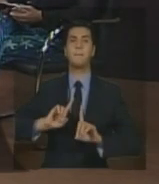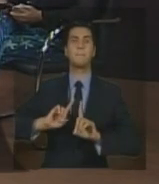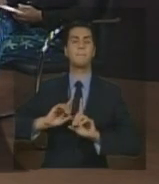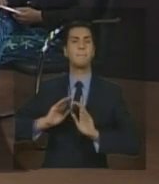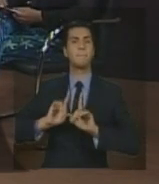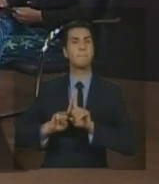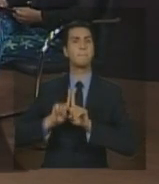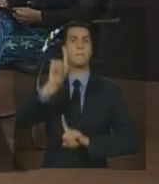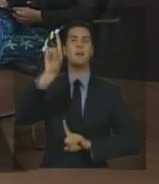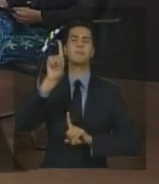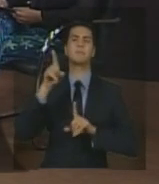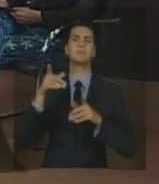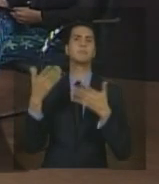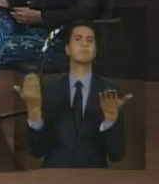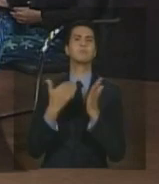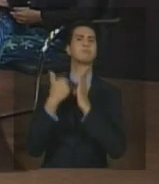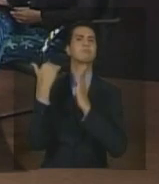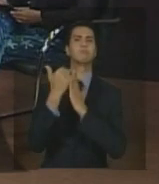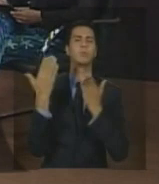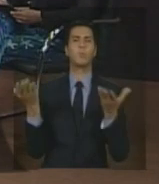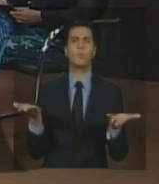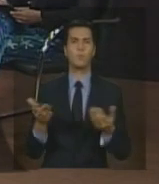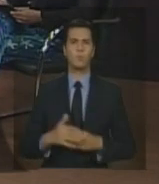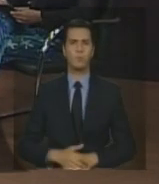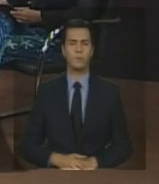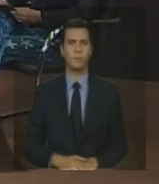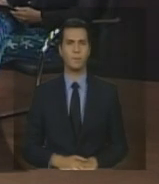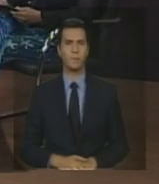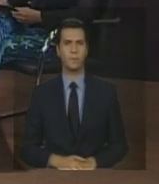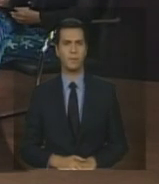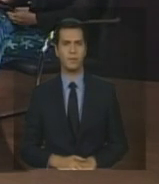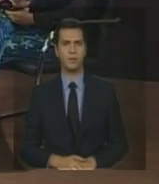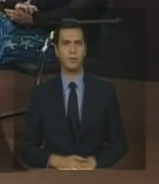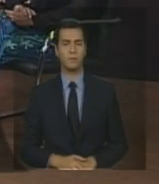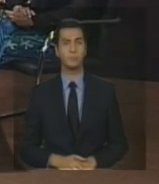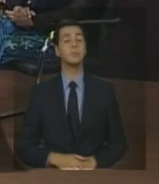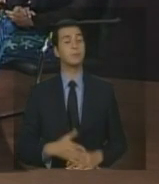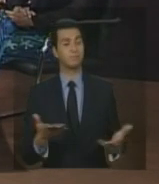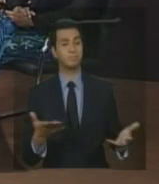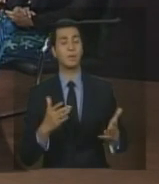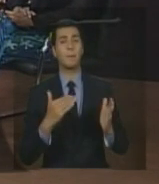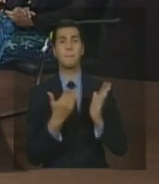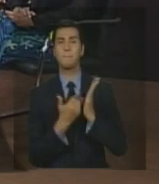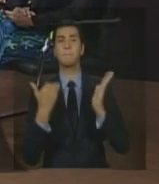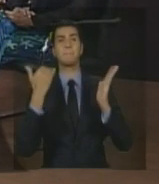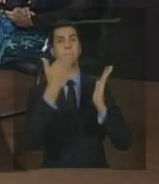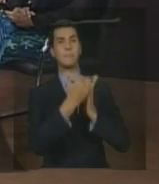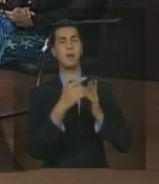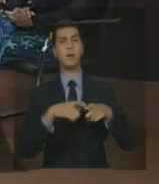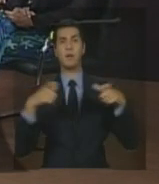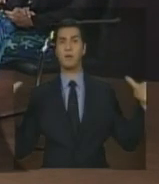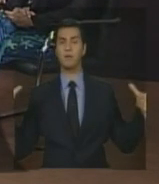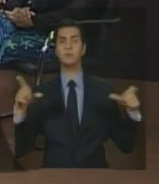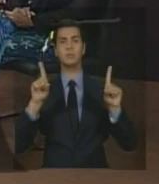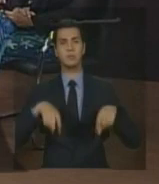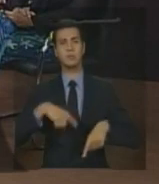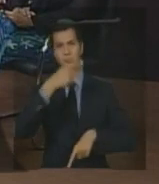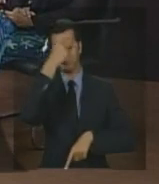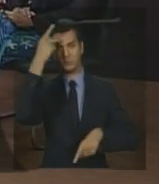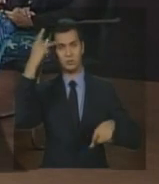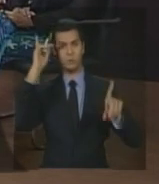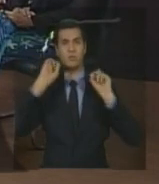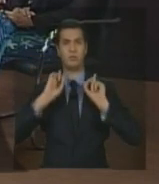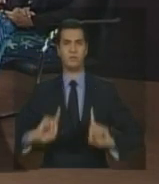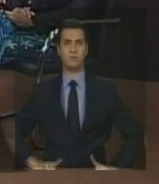maior número? Nós vamos ter um número maior, né, de pessoas com deficiência física. Né, pessoas com deficiência física, e